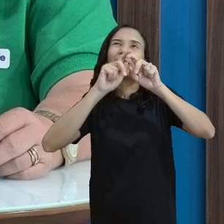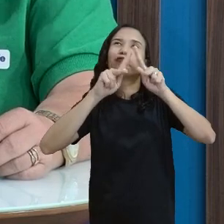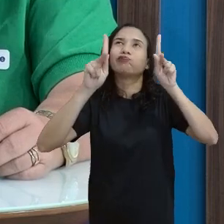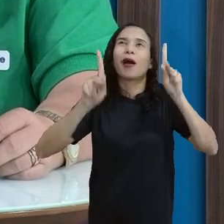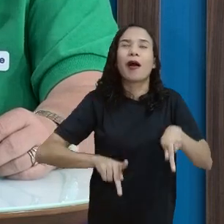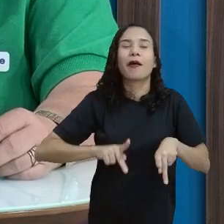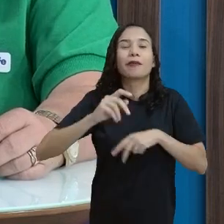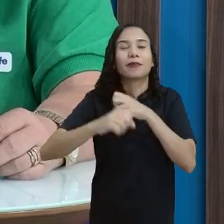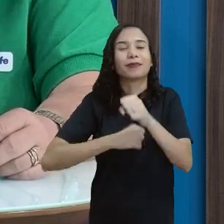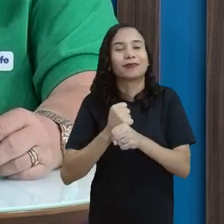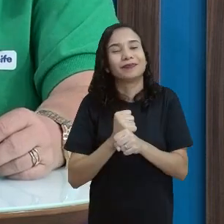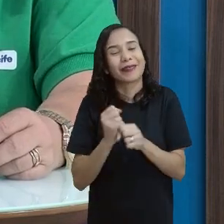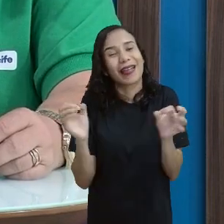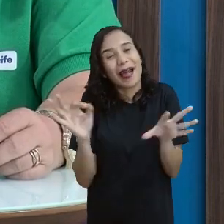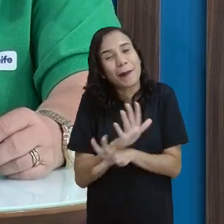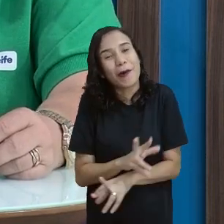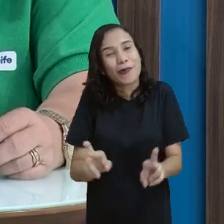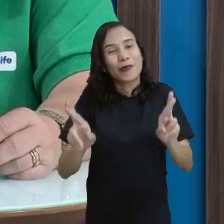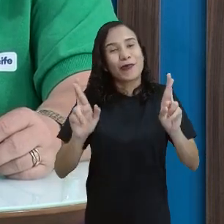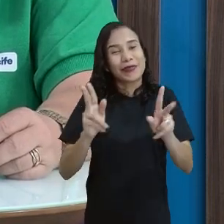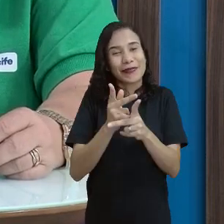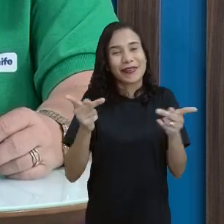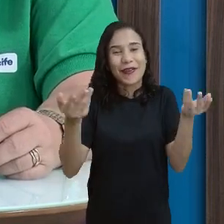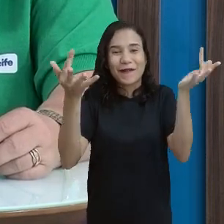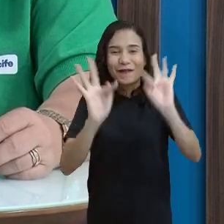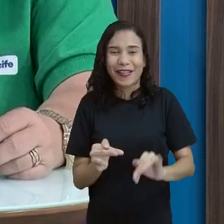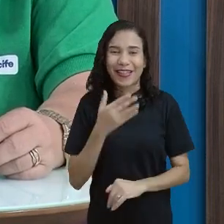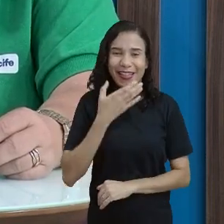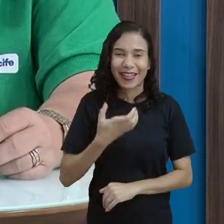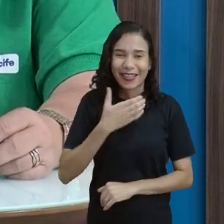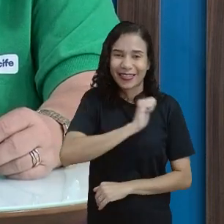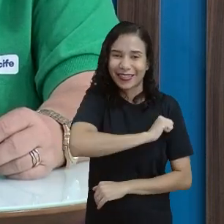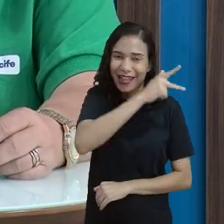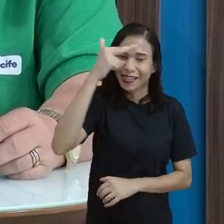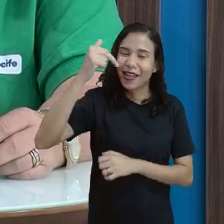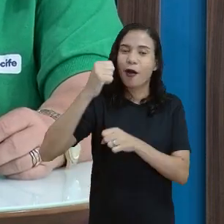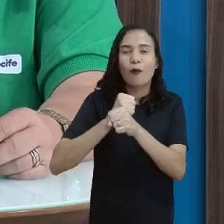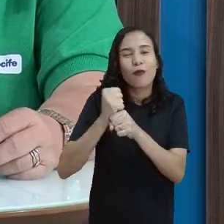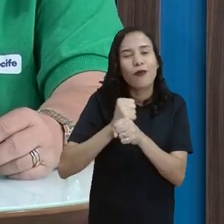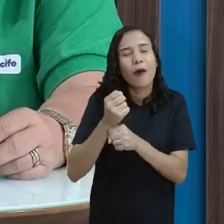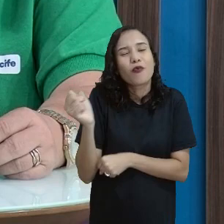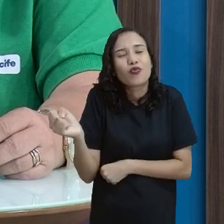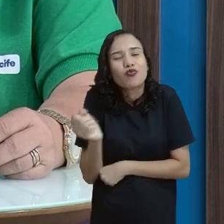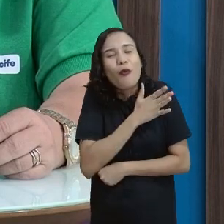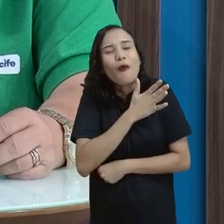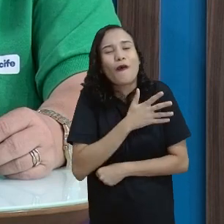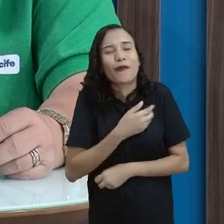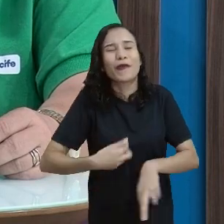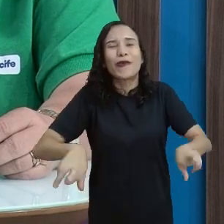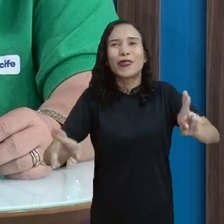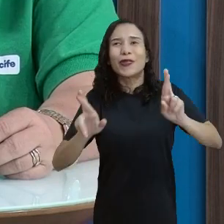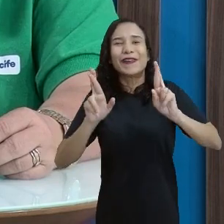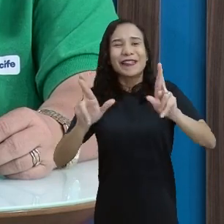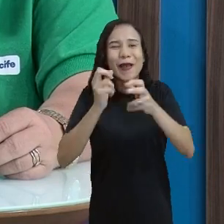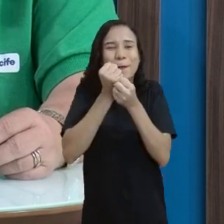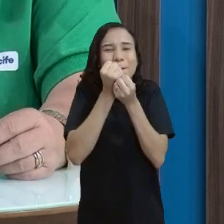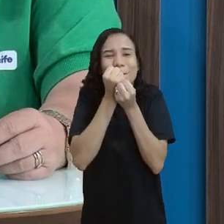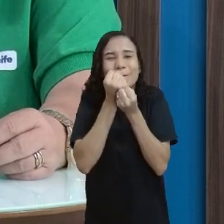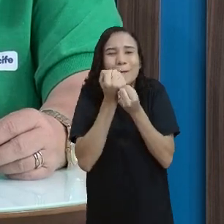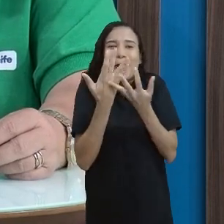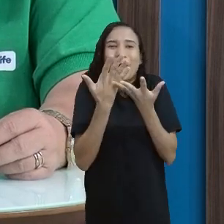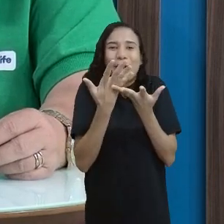Eu estou ficando por aqui, desejando a todos um Feliz Natal, né? Um ano novo, cheio de esperança, cheio de coisas